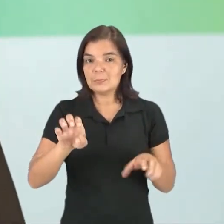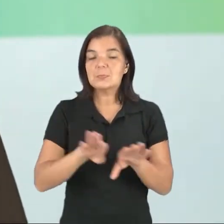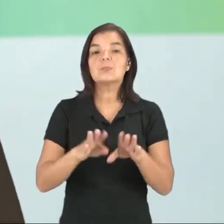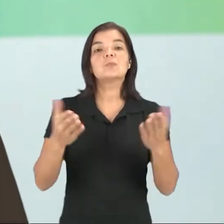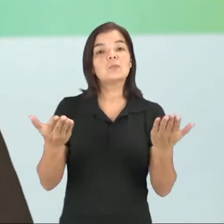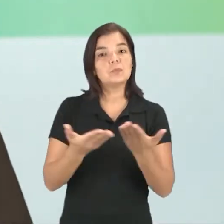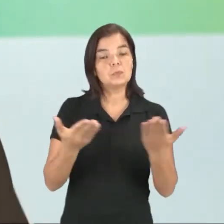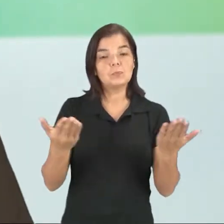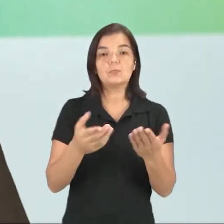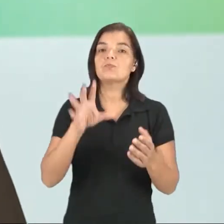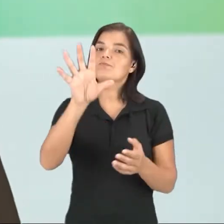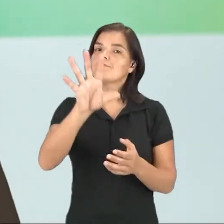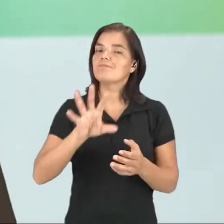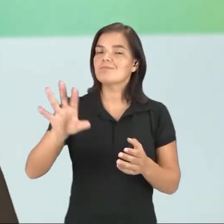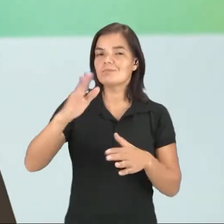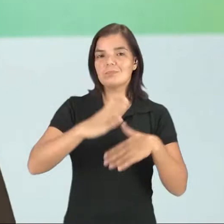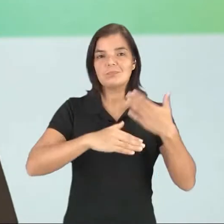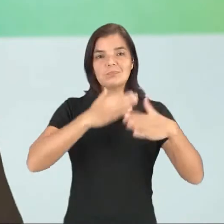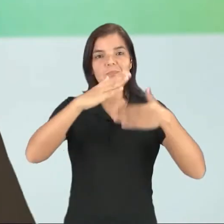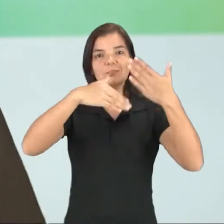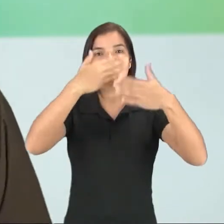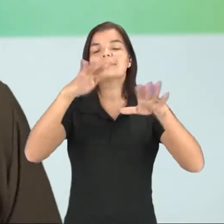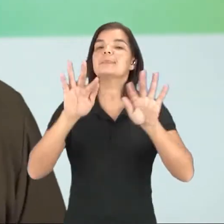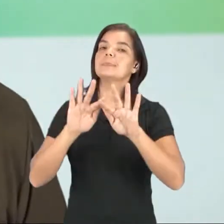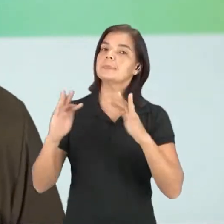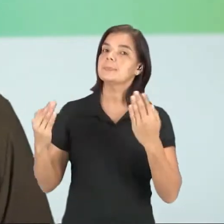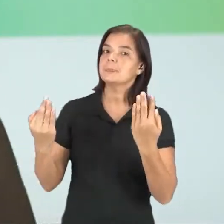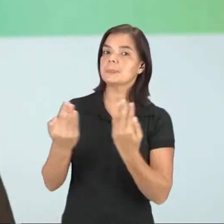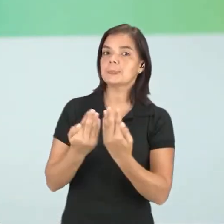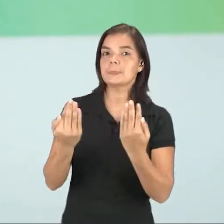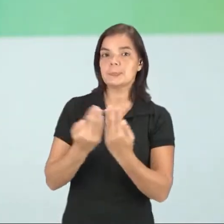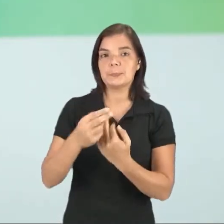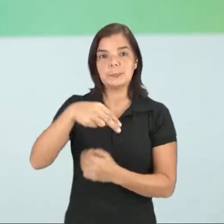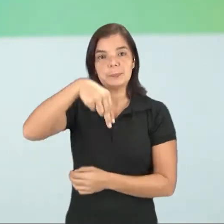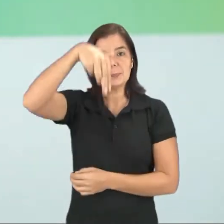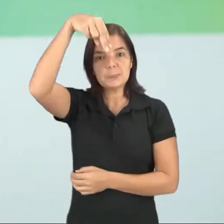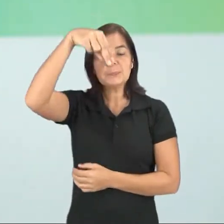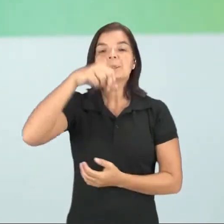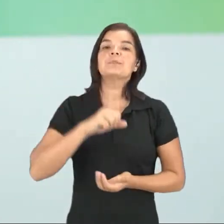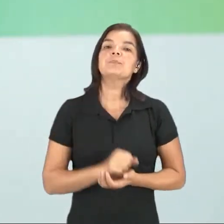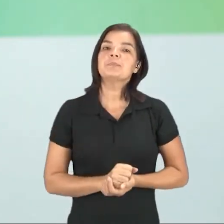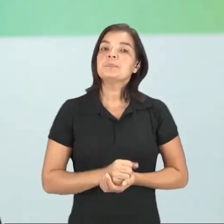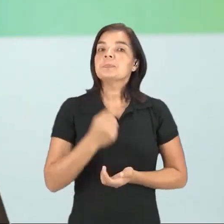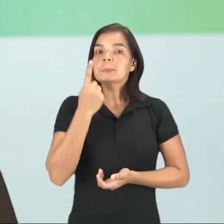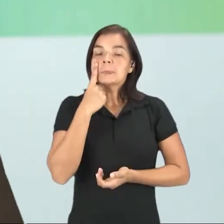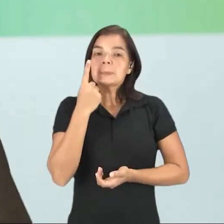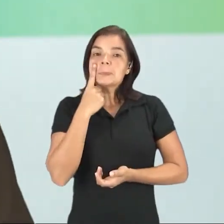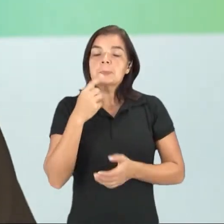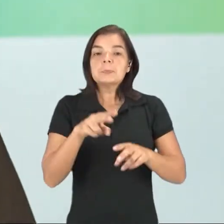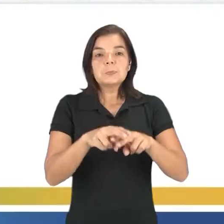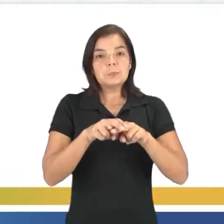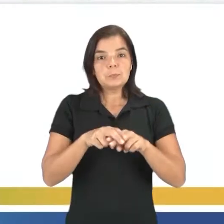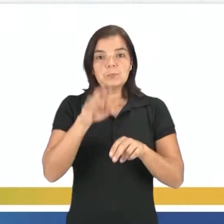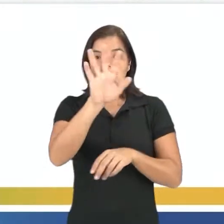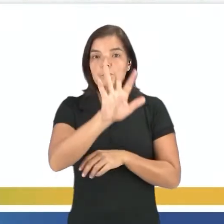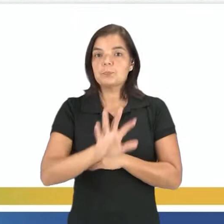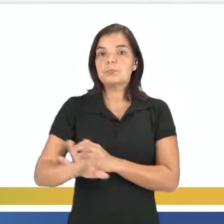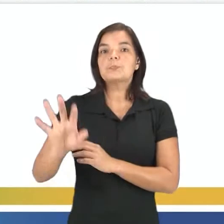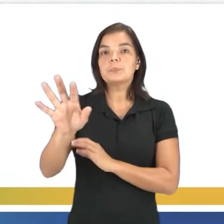atualmente, a região que mais desenvolve a agricultura familiar é a região Norte, né? Então, nós vemos aí por esse